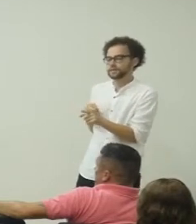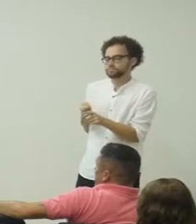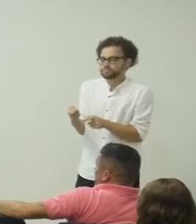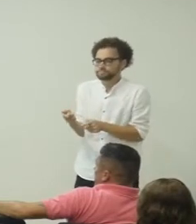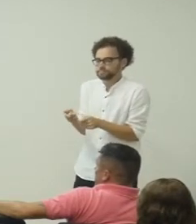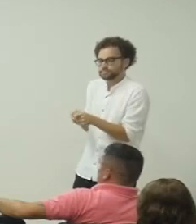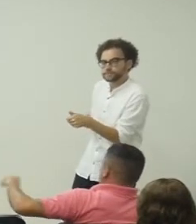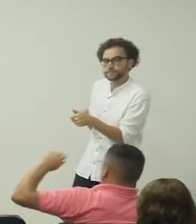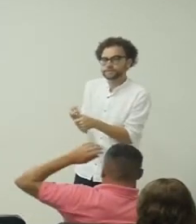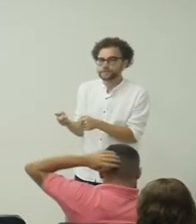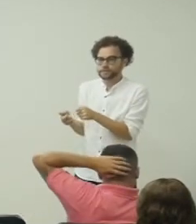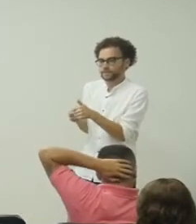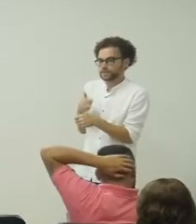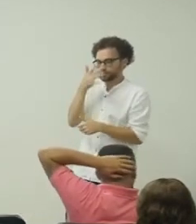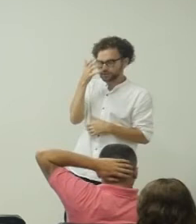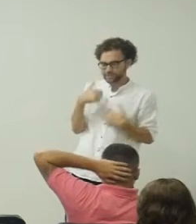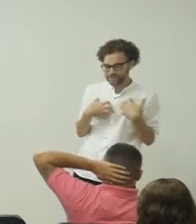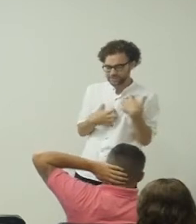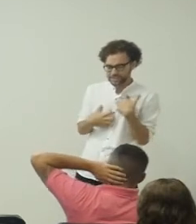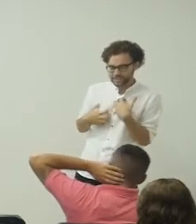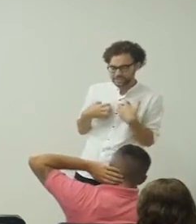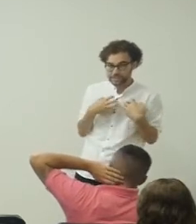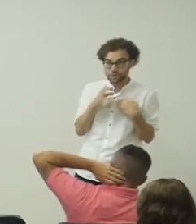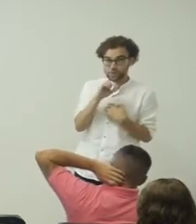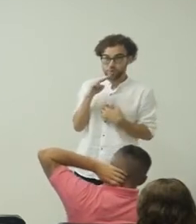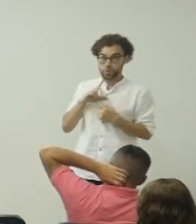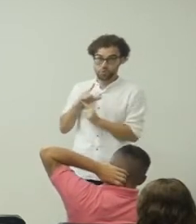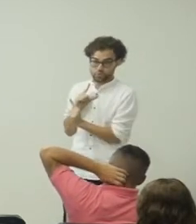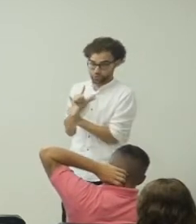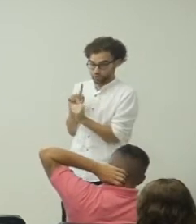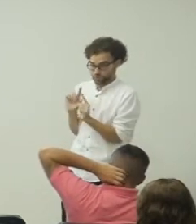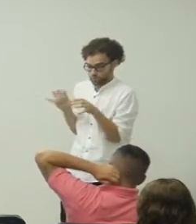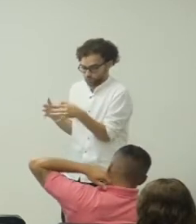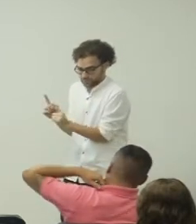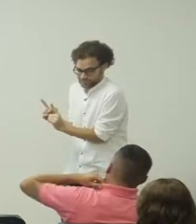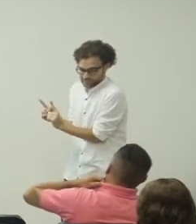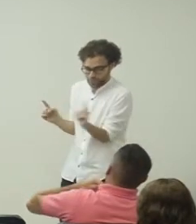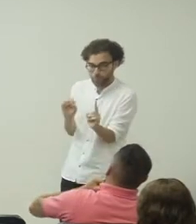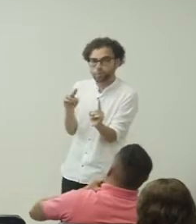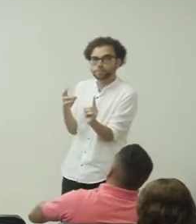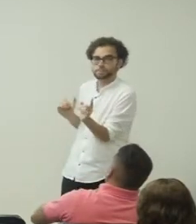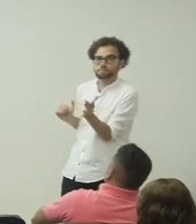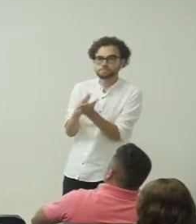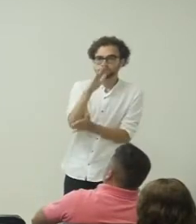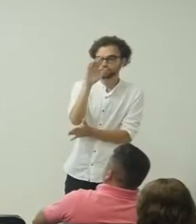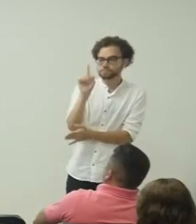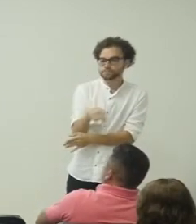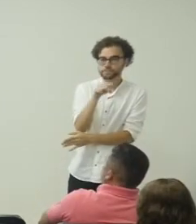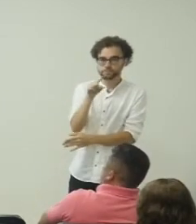chantageia visando desestabilizá-la, isolá-la ou eliminá-la do local do trabalho.